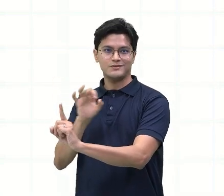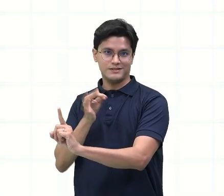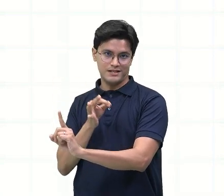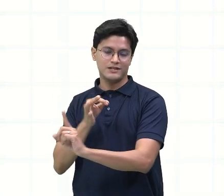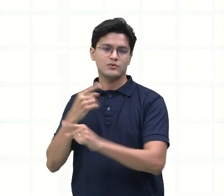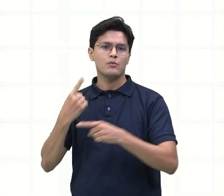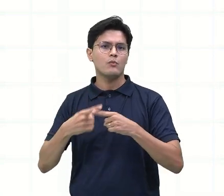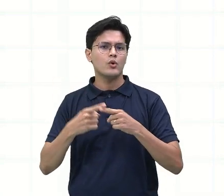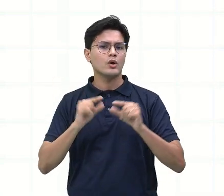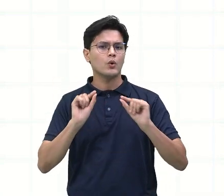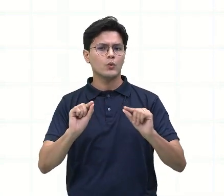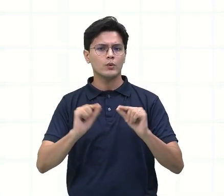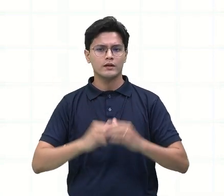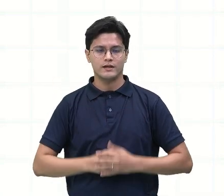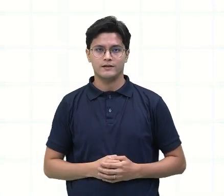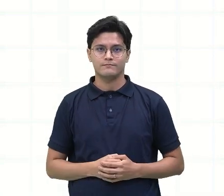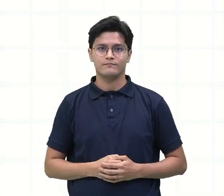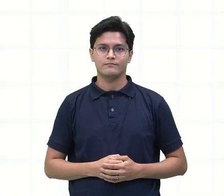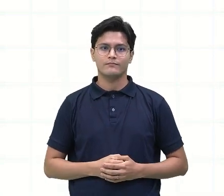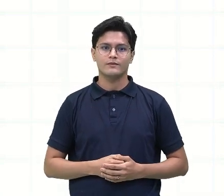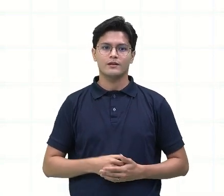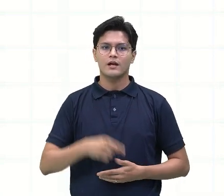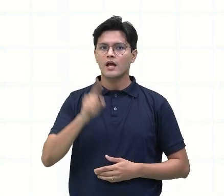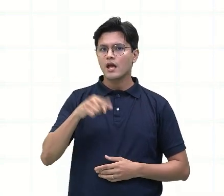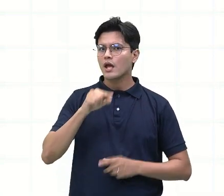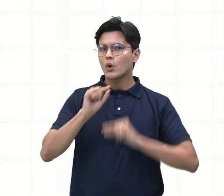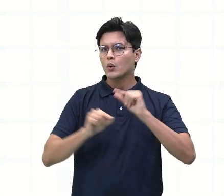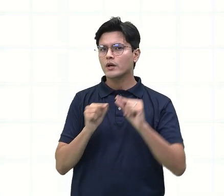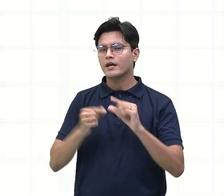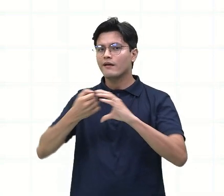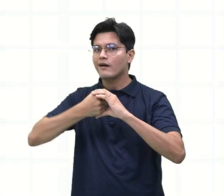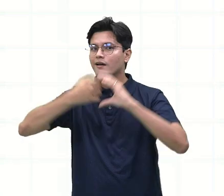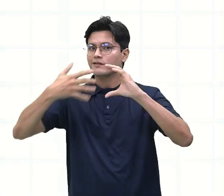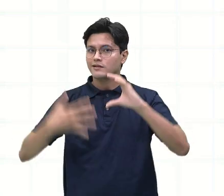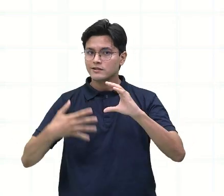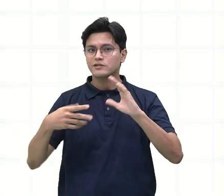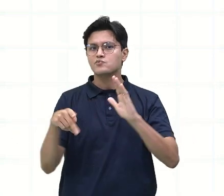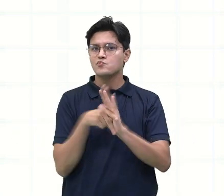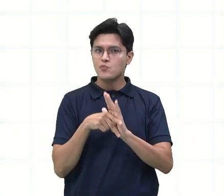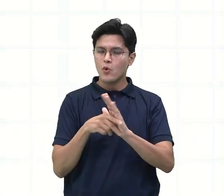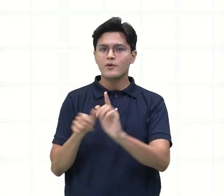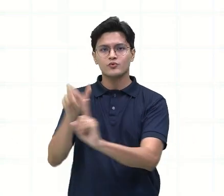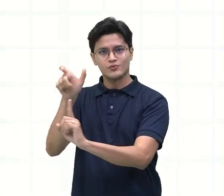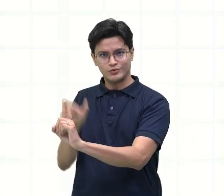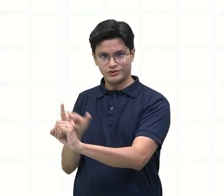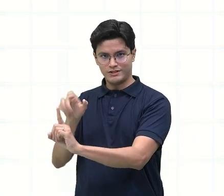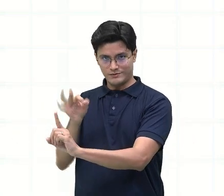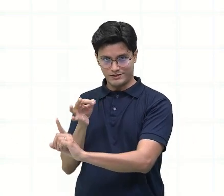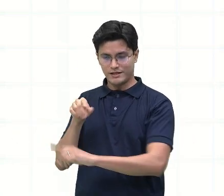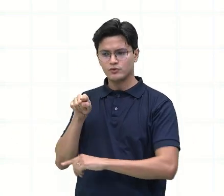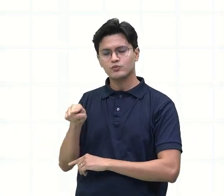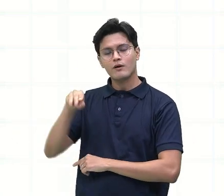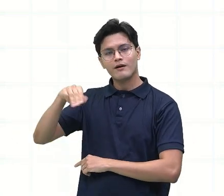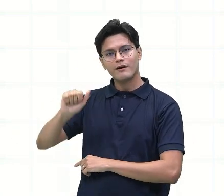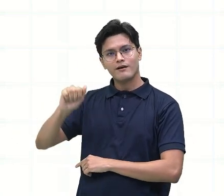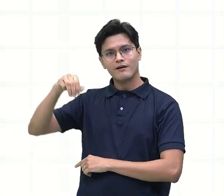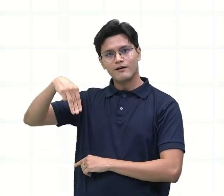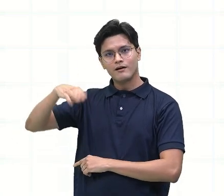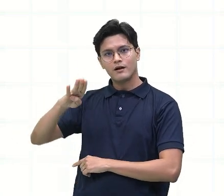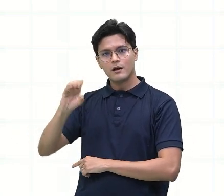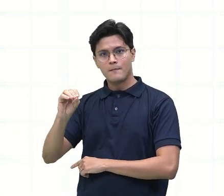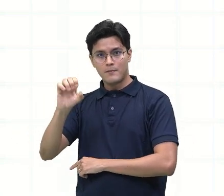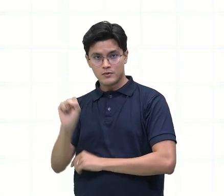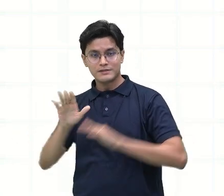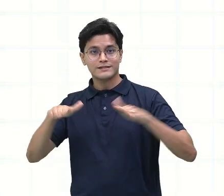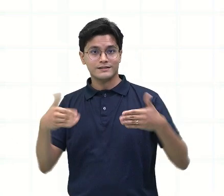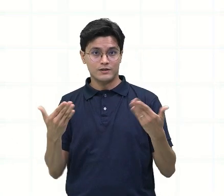está fazendo uma declaração sobre ambos, sobre o sujeito, tá? Então, nesse caso, nós temos um predicado